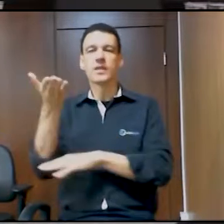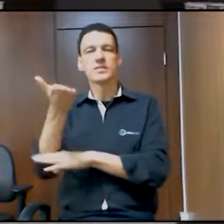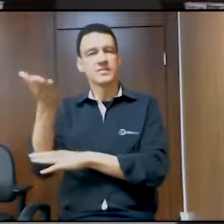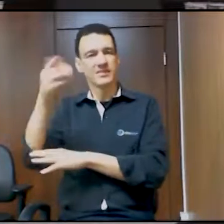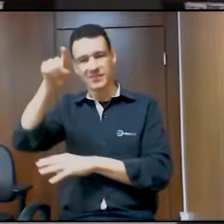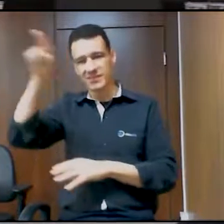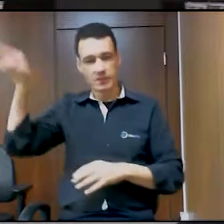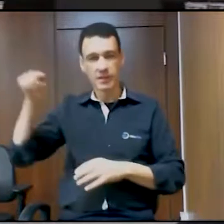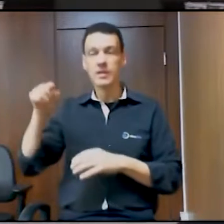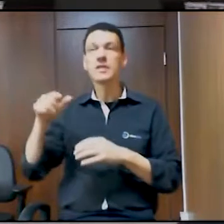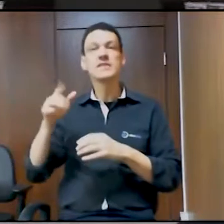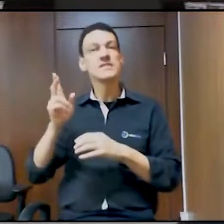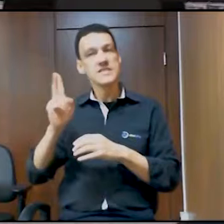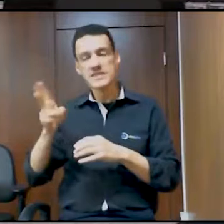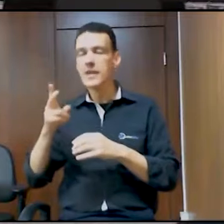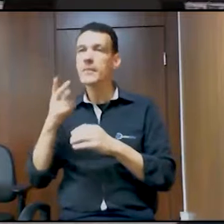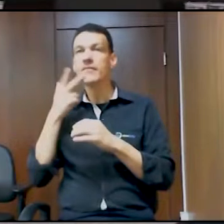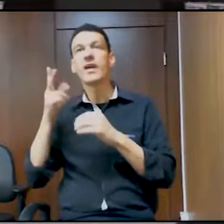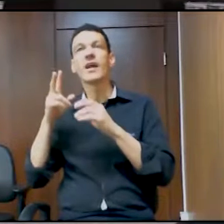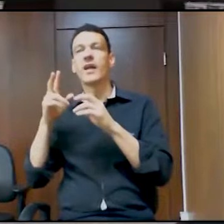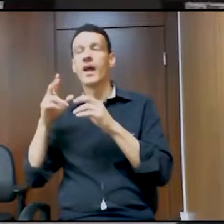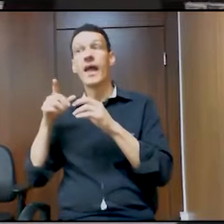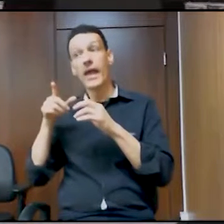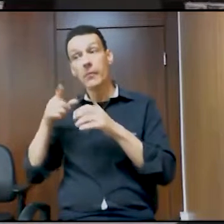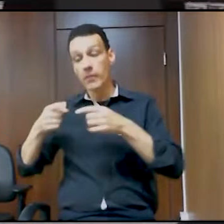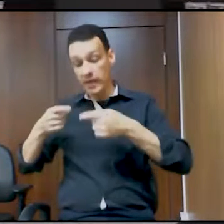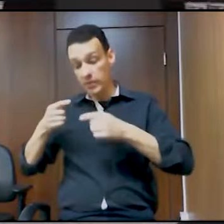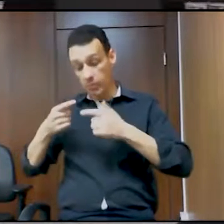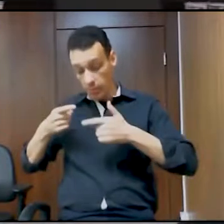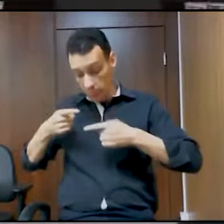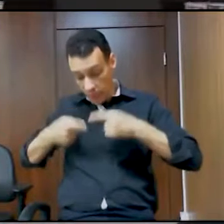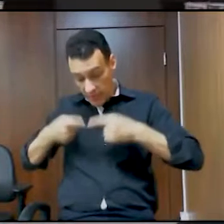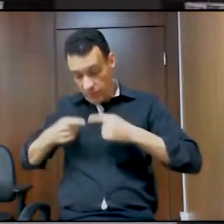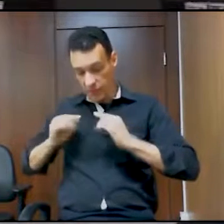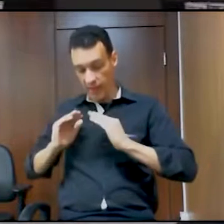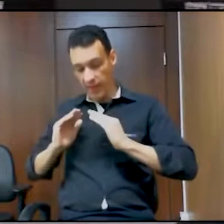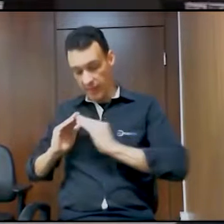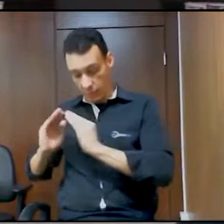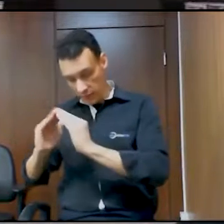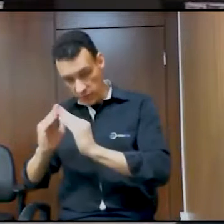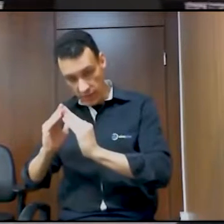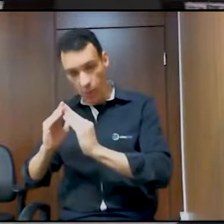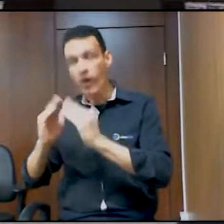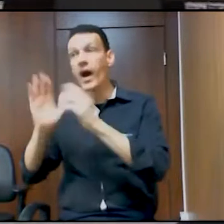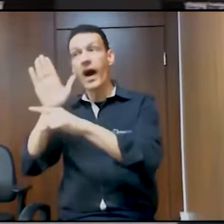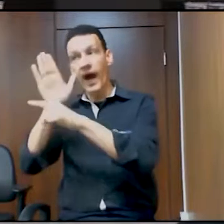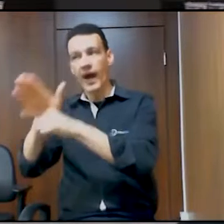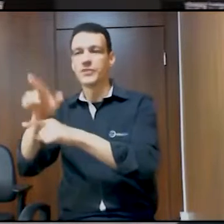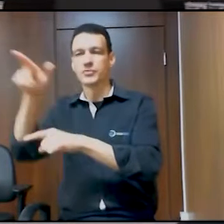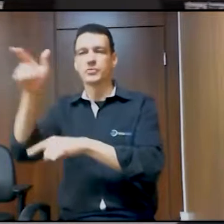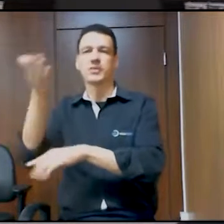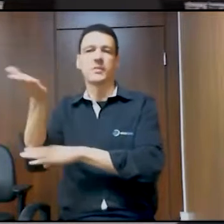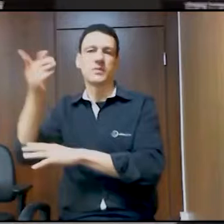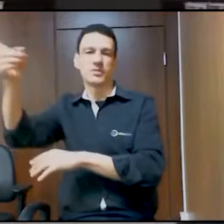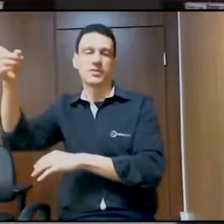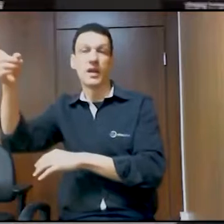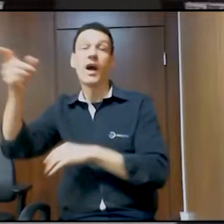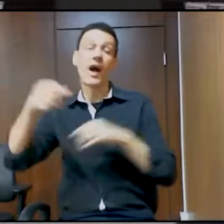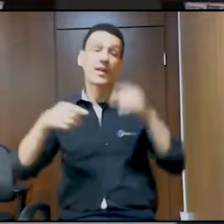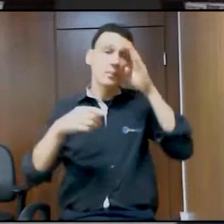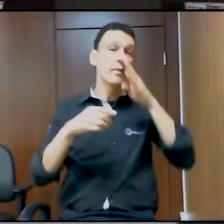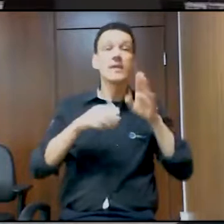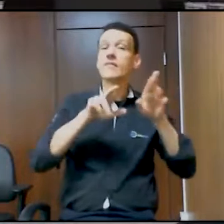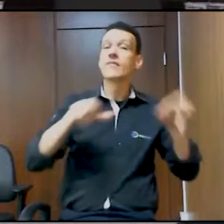questão habitacional. Então, até aparece na palavra, né? A gente fala população em situação de rua, mas a maior parte dos